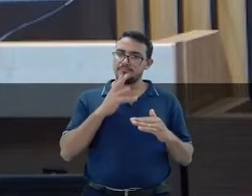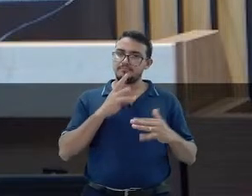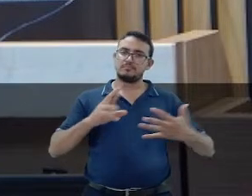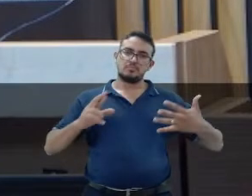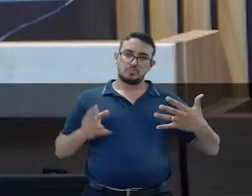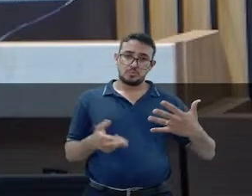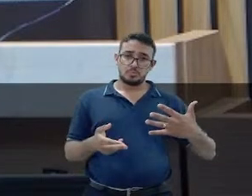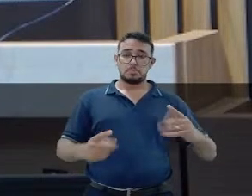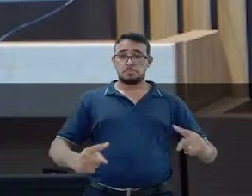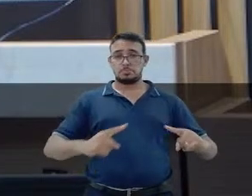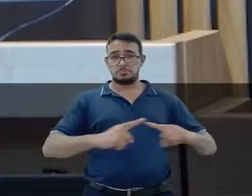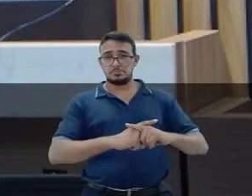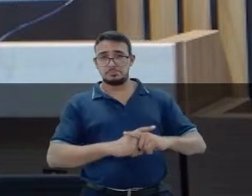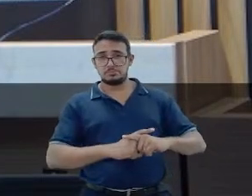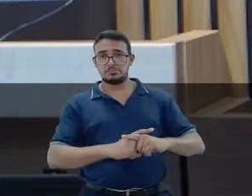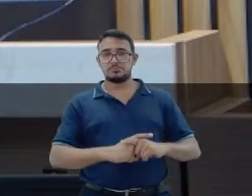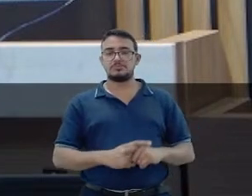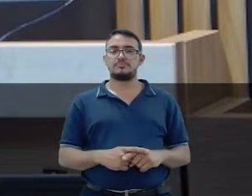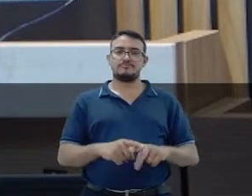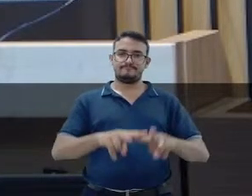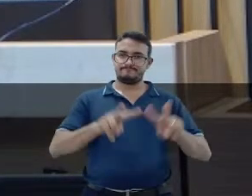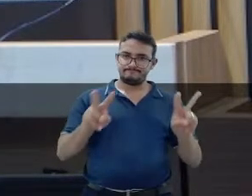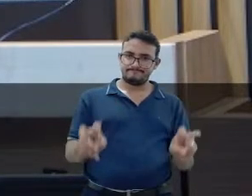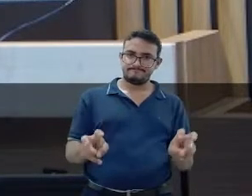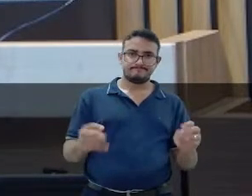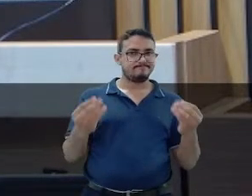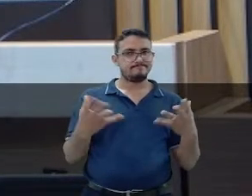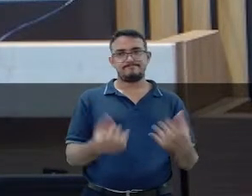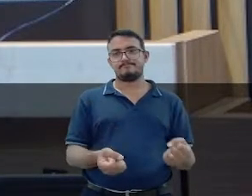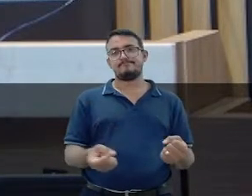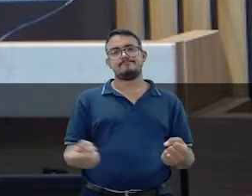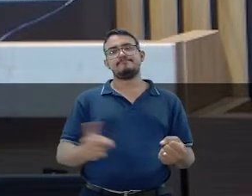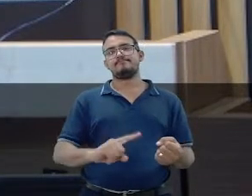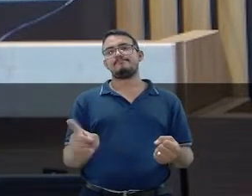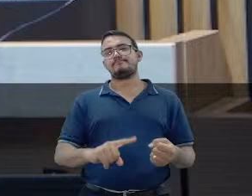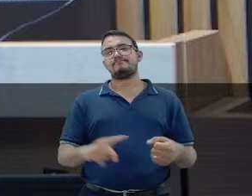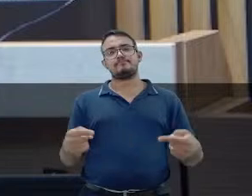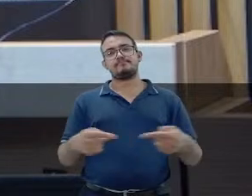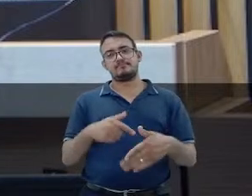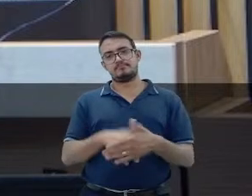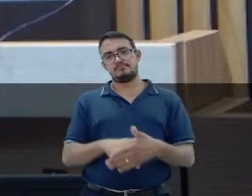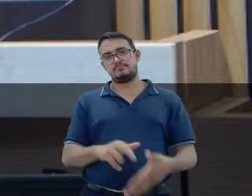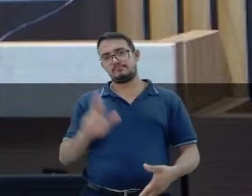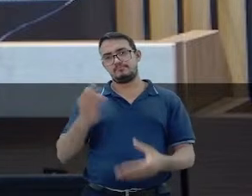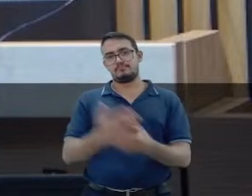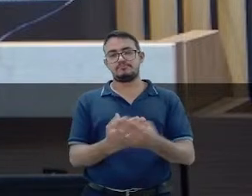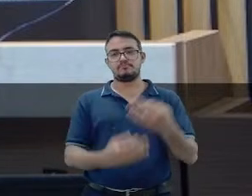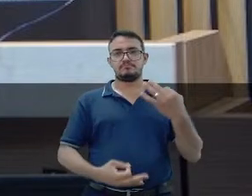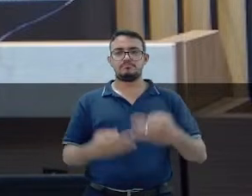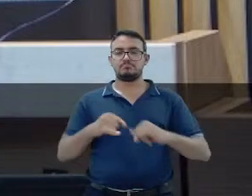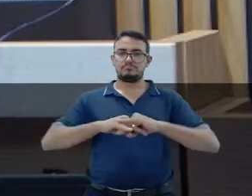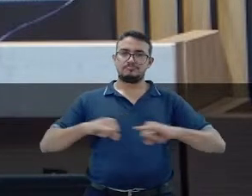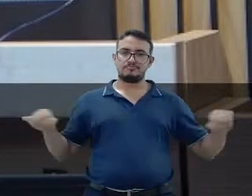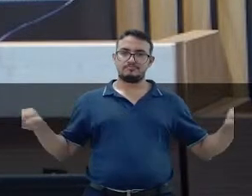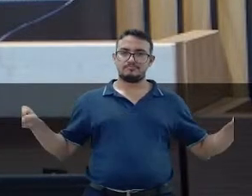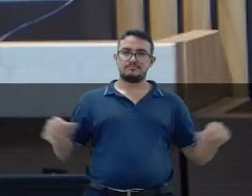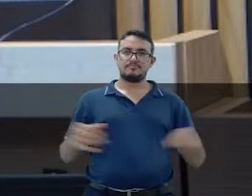recursos e contrarrazões e, no mérito, negar desprovimento nos termos do voto do relator. Fica